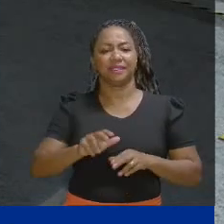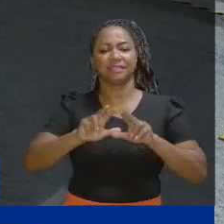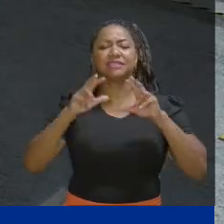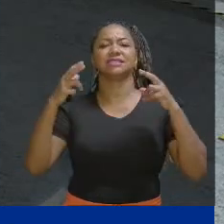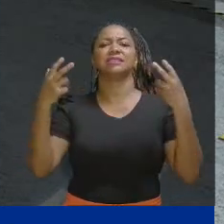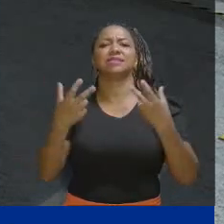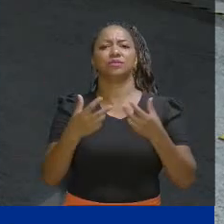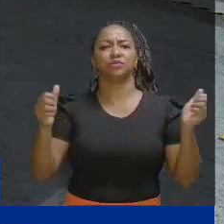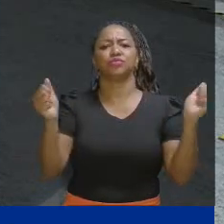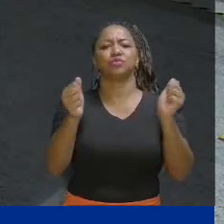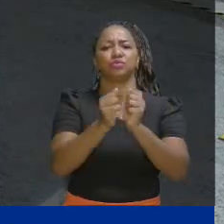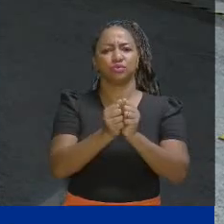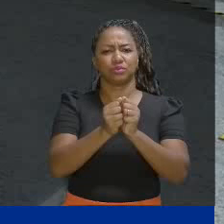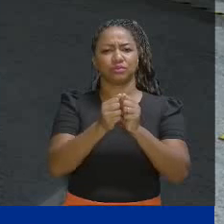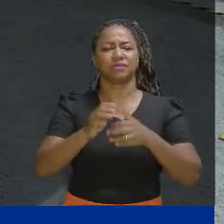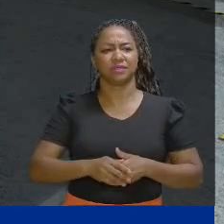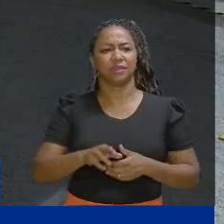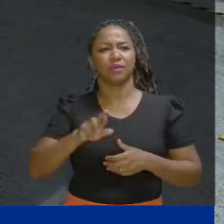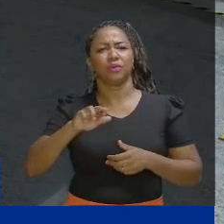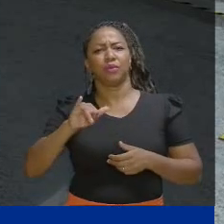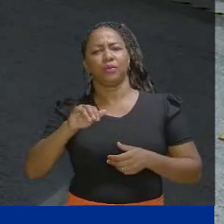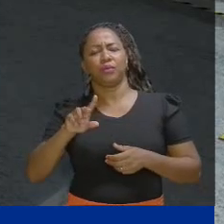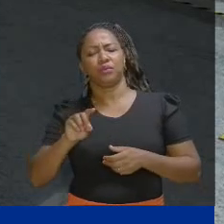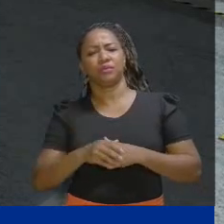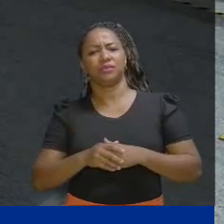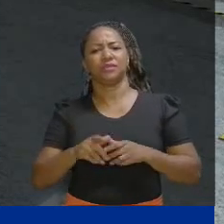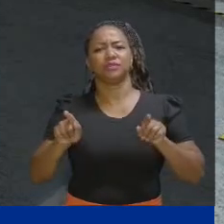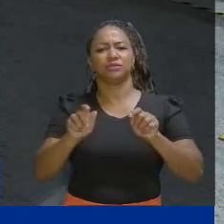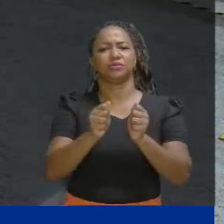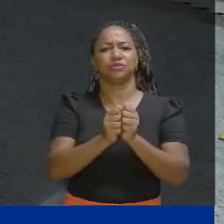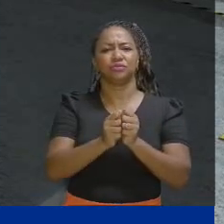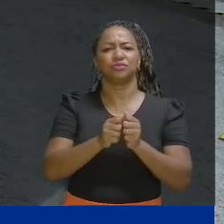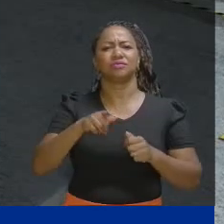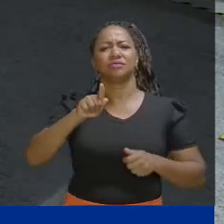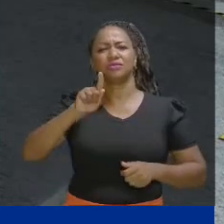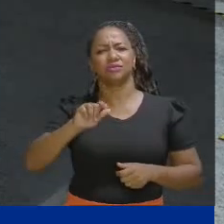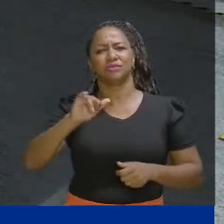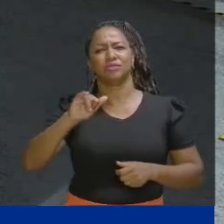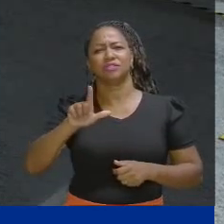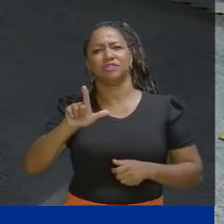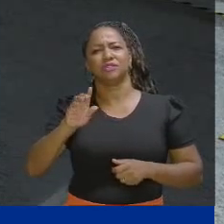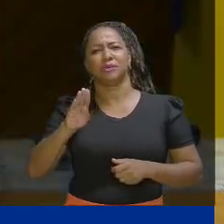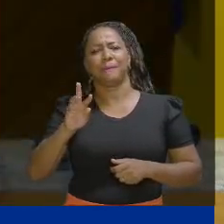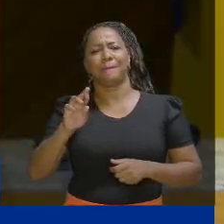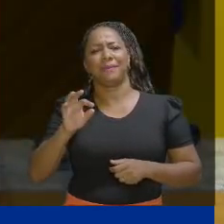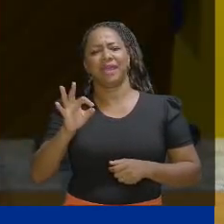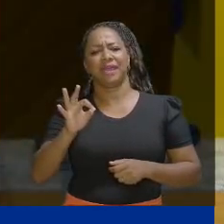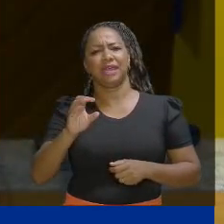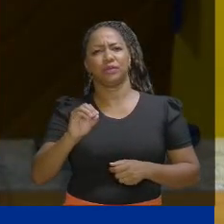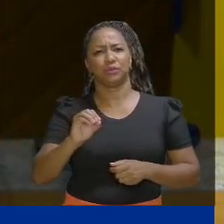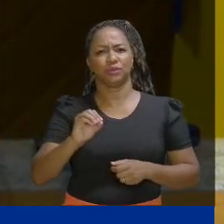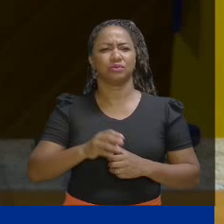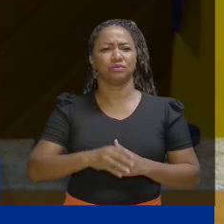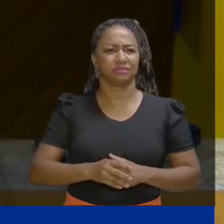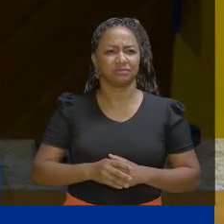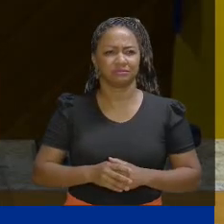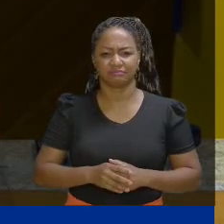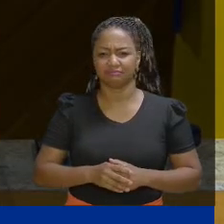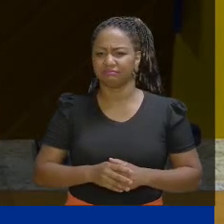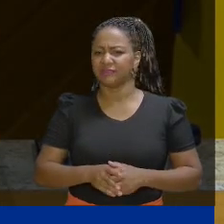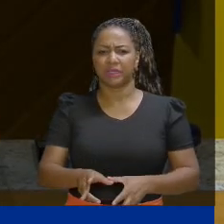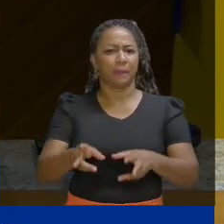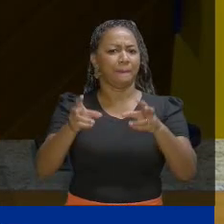sessão, juntamente com o Rui Guilherme e o Berto Pinheiro, que era o presidente. Chegaram e ninguém notou